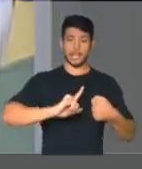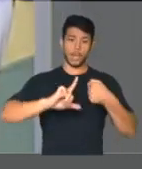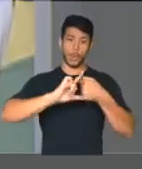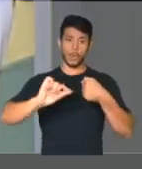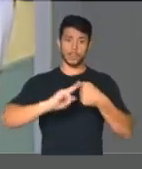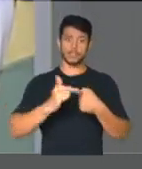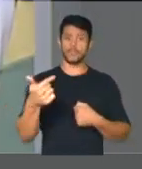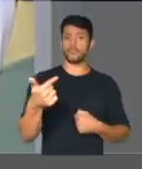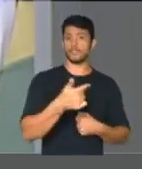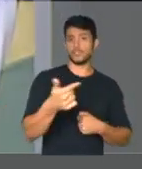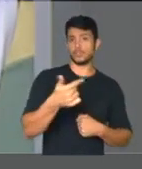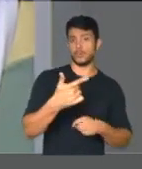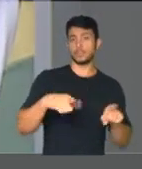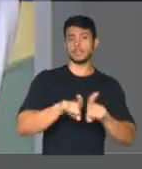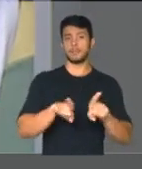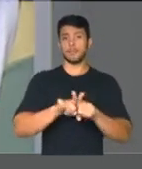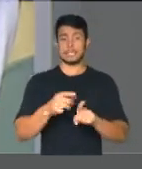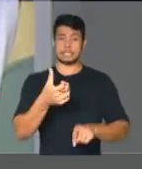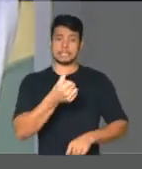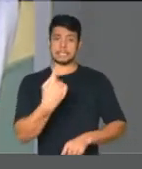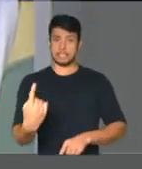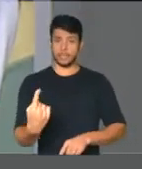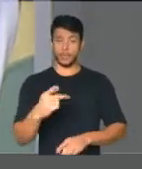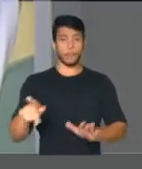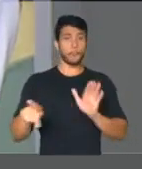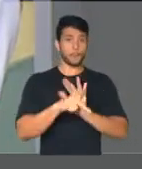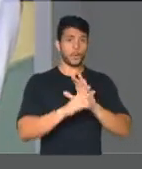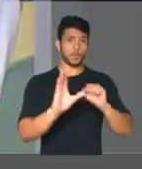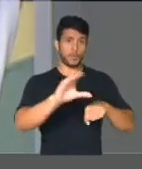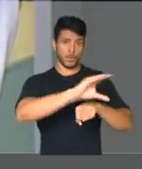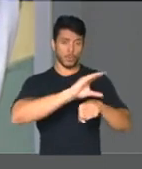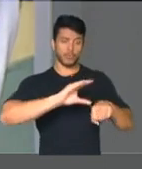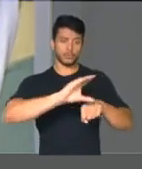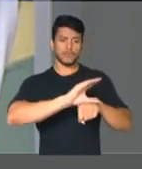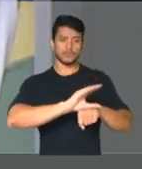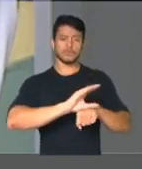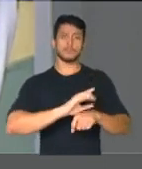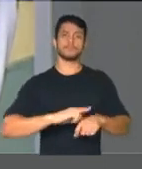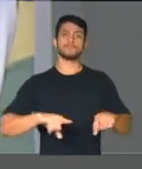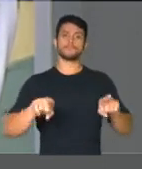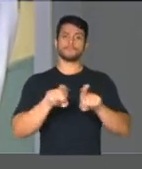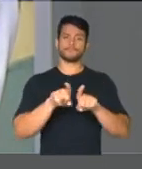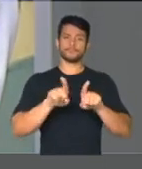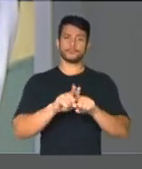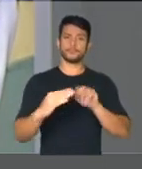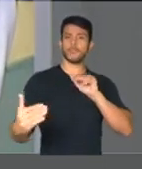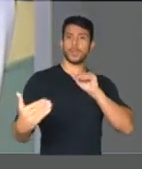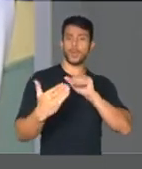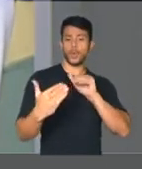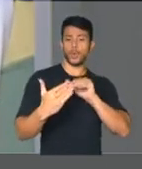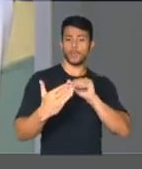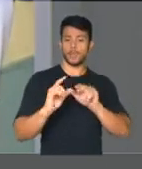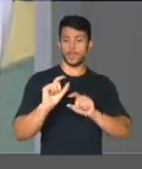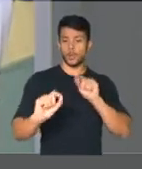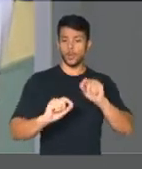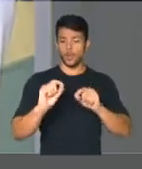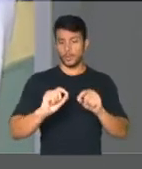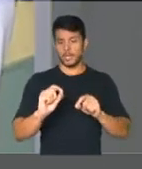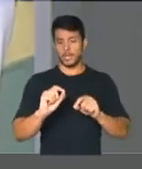e 61, todos da Constituição da República, além de satisfeito o requisito